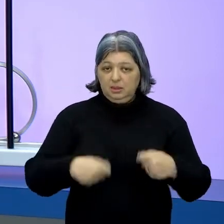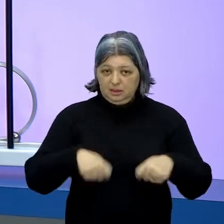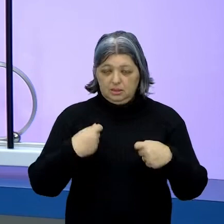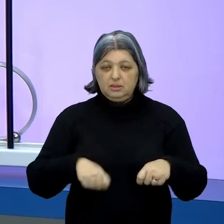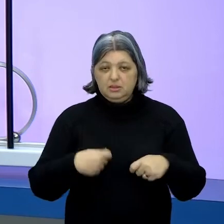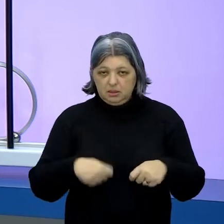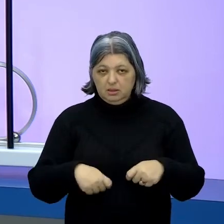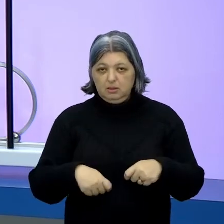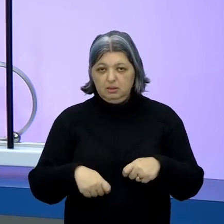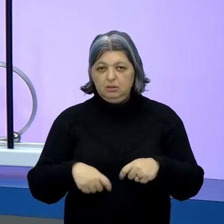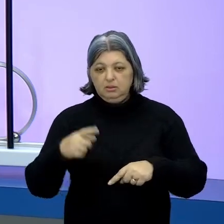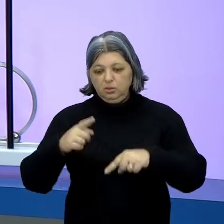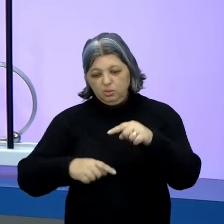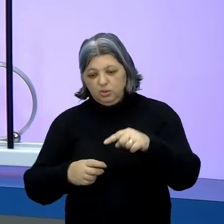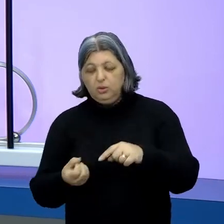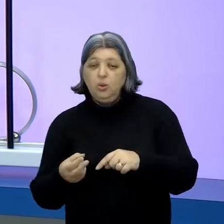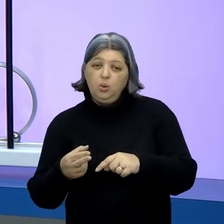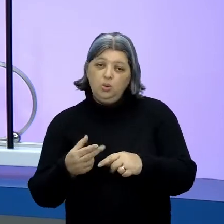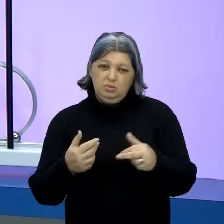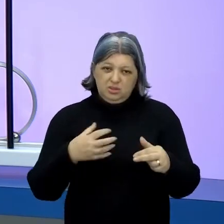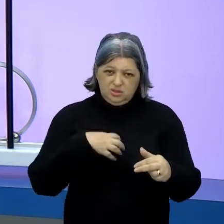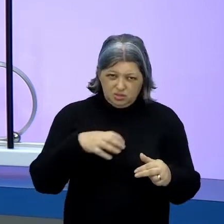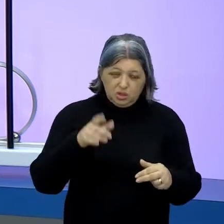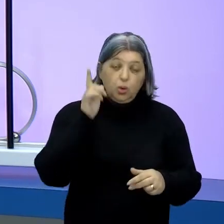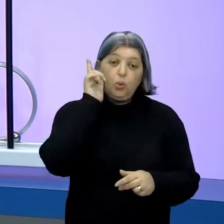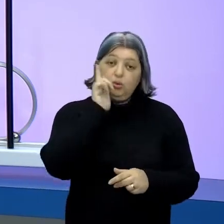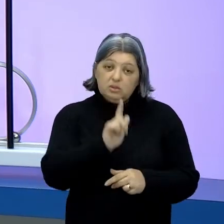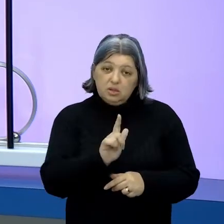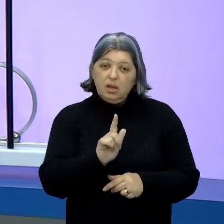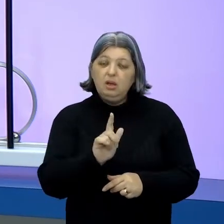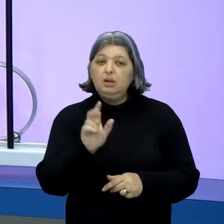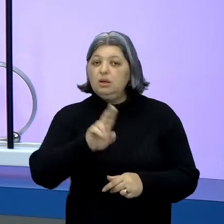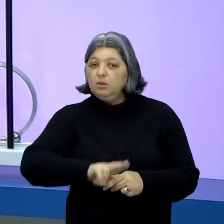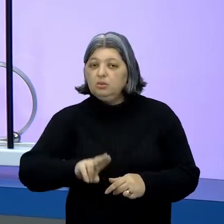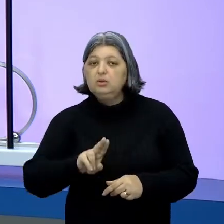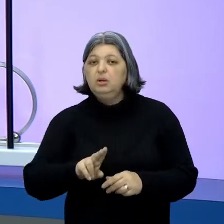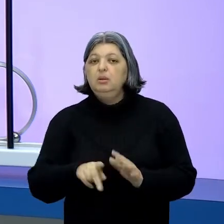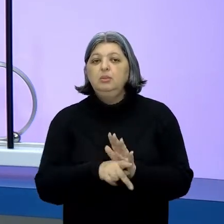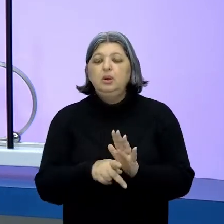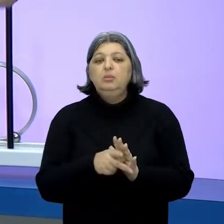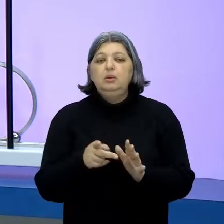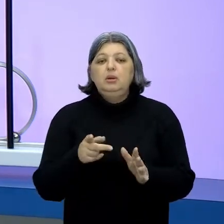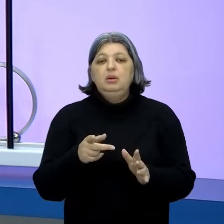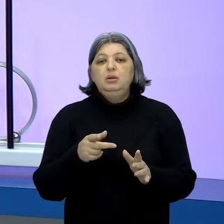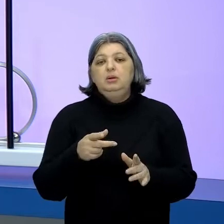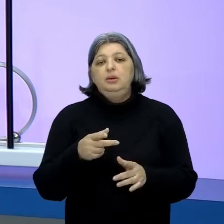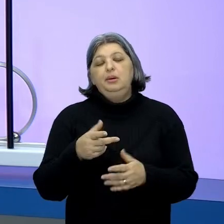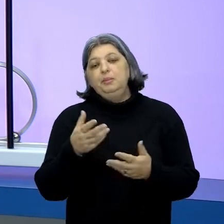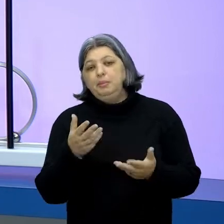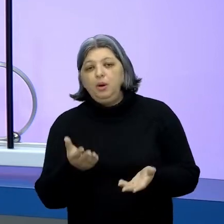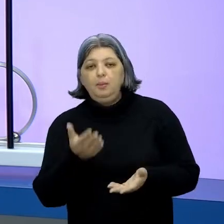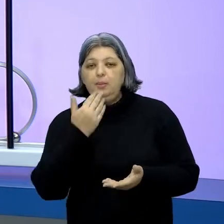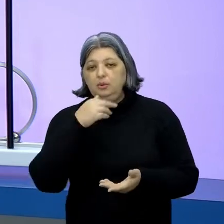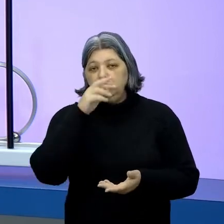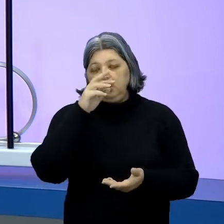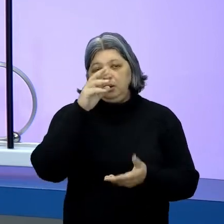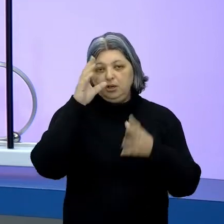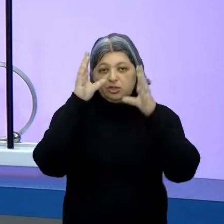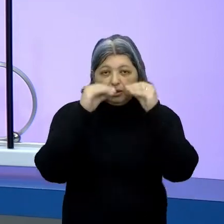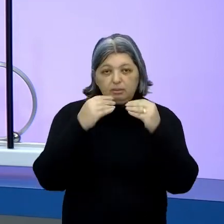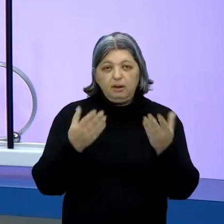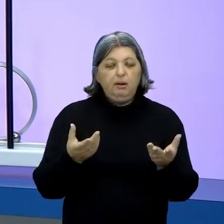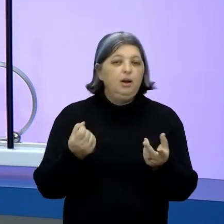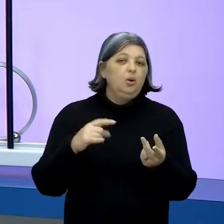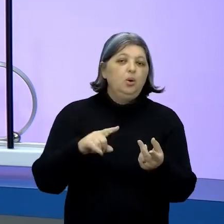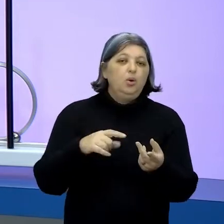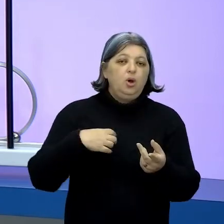deste item ou dessa situação, eu consigo aplicar essa situação, né? Fazer com que esse jantar, ou esse evento, ou até aquela roupa